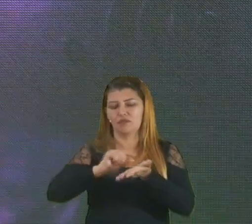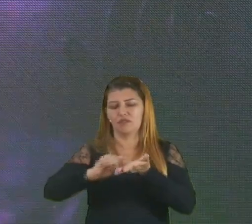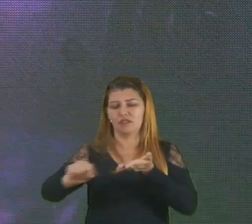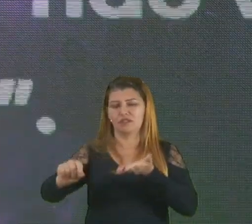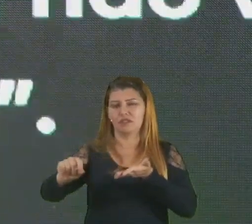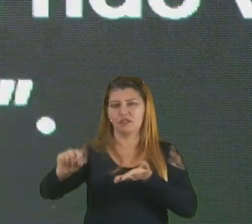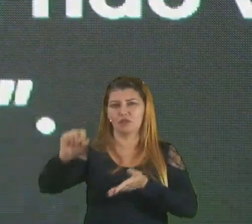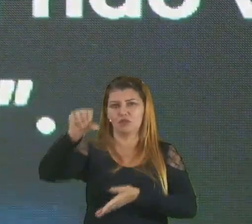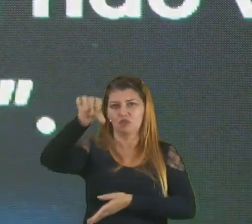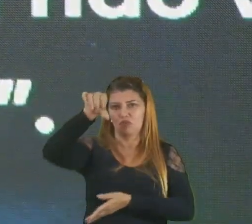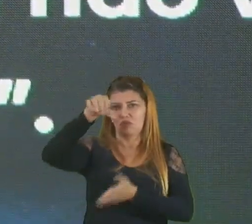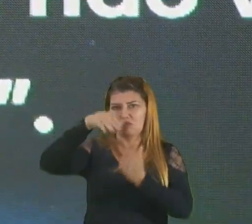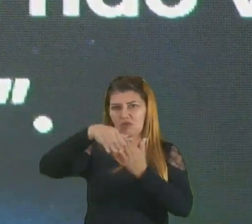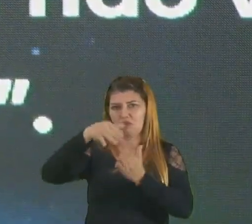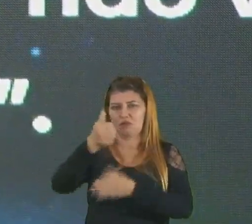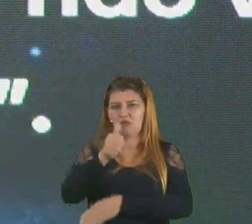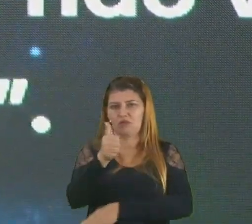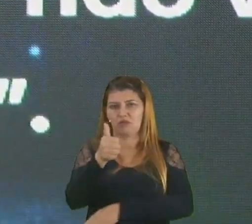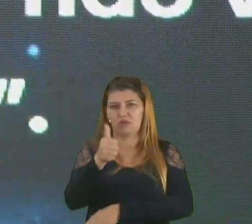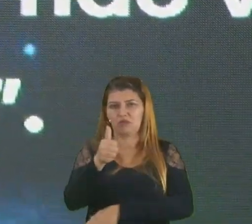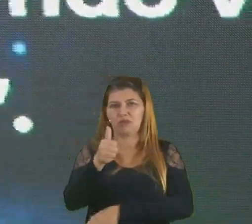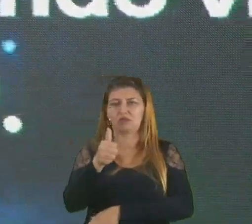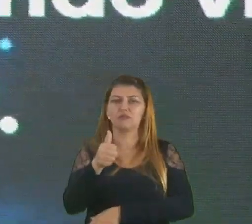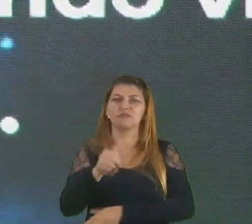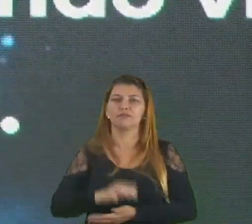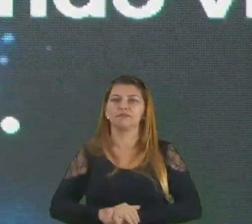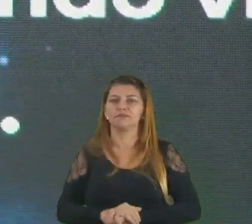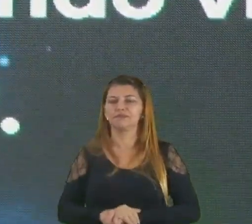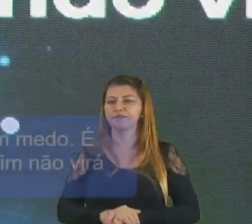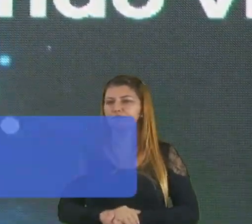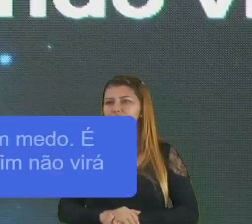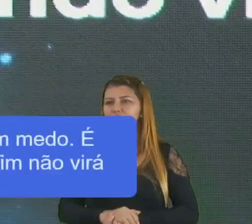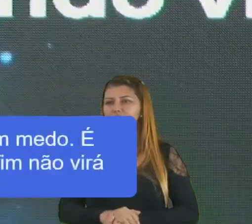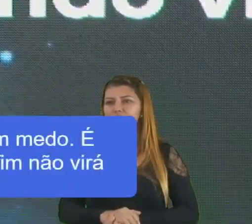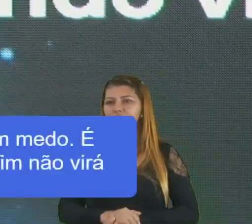telão, Lucas 21, 9 a 11.